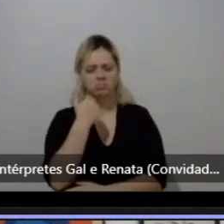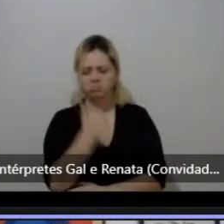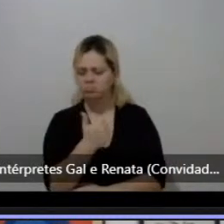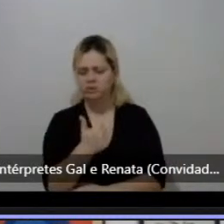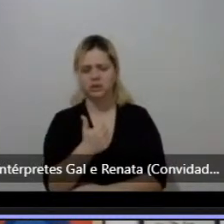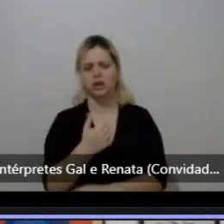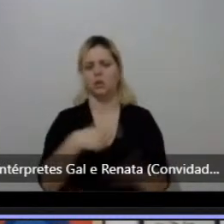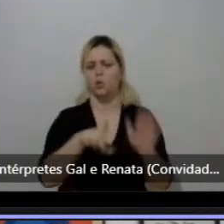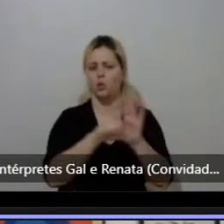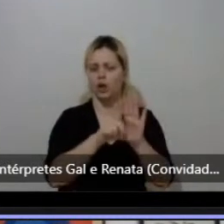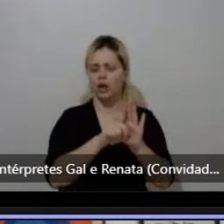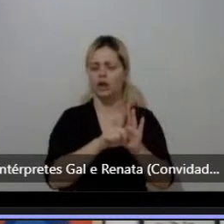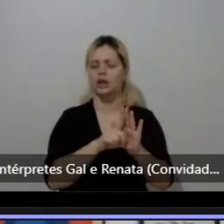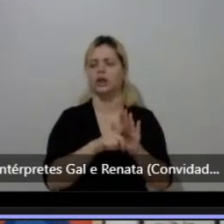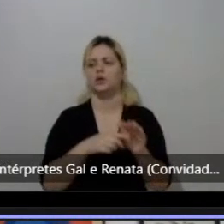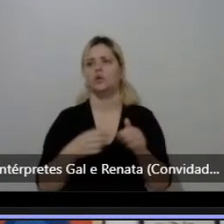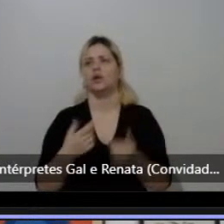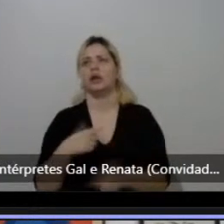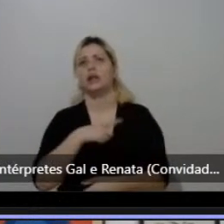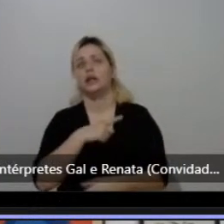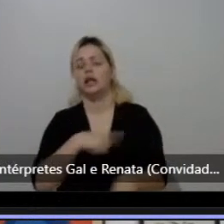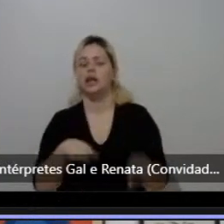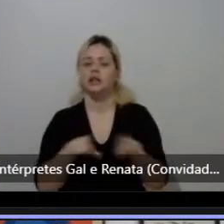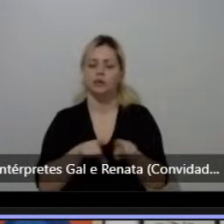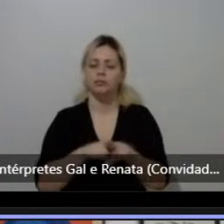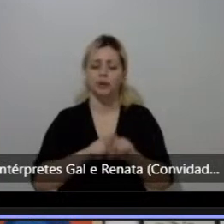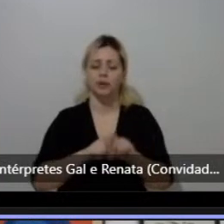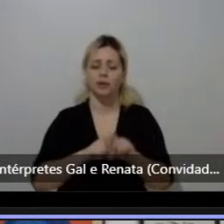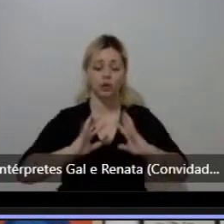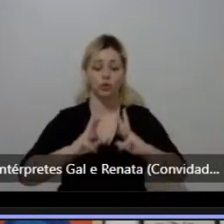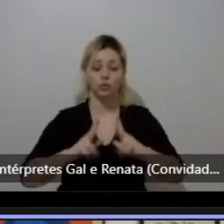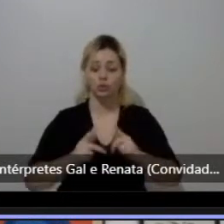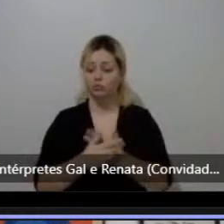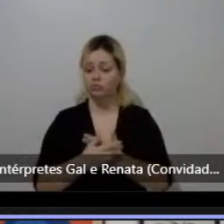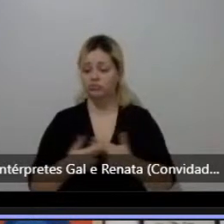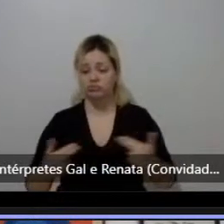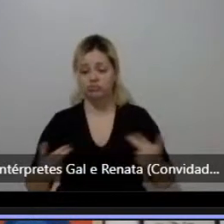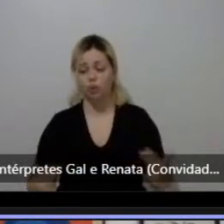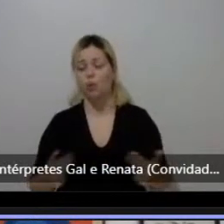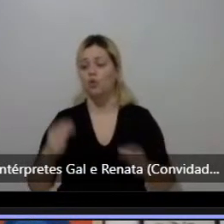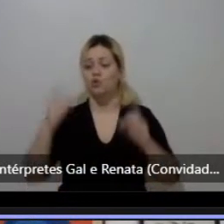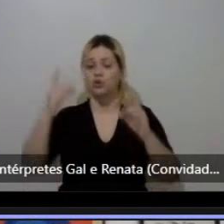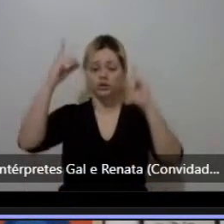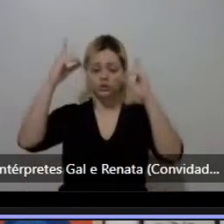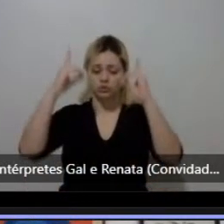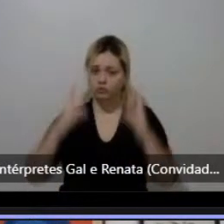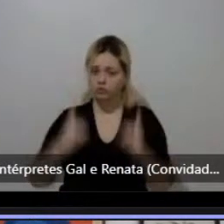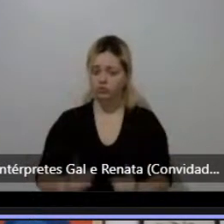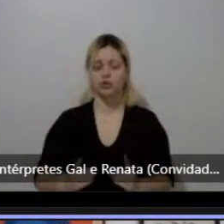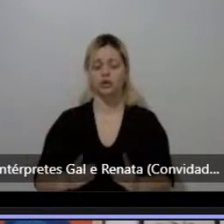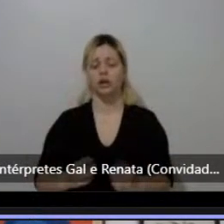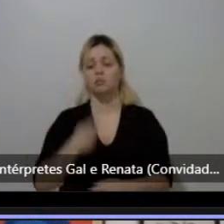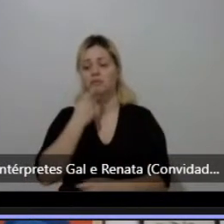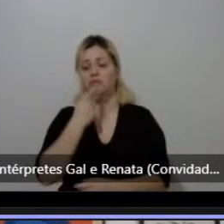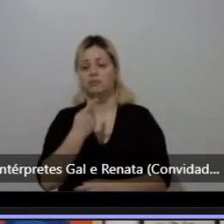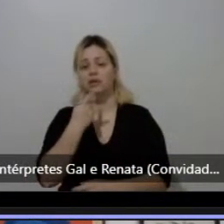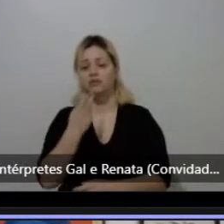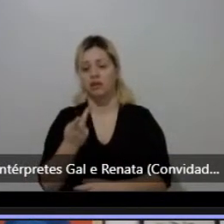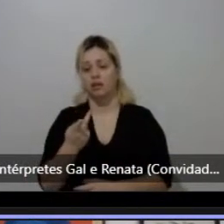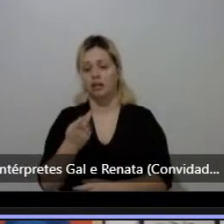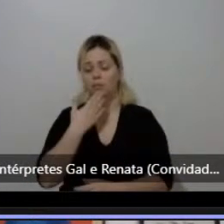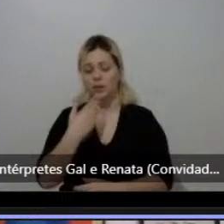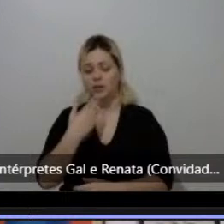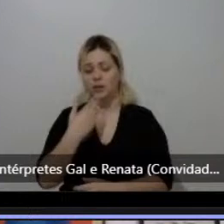onde temos aí todas as dimensões de direitos, né? Depois acho que a professora vai poder falar melhor, mas de todos